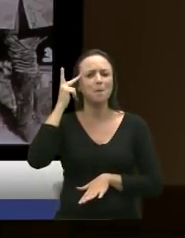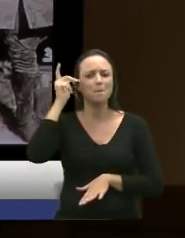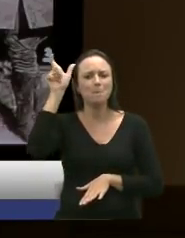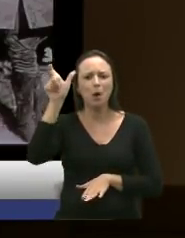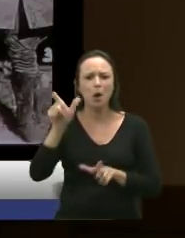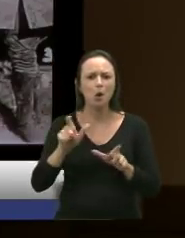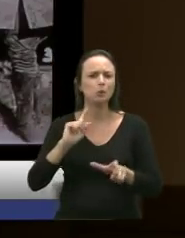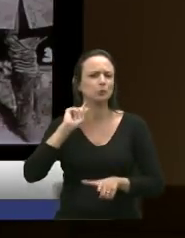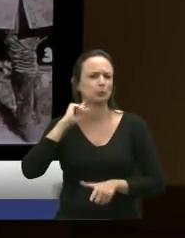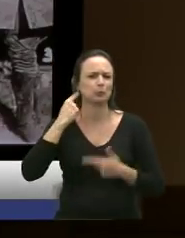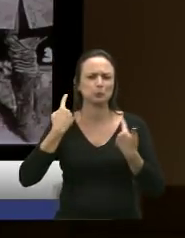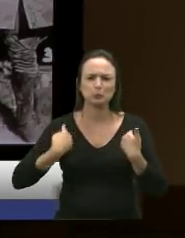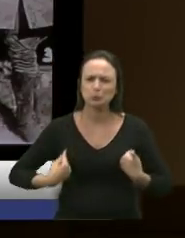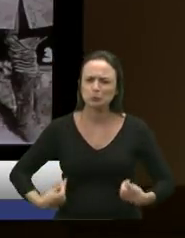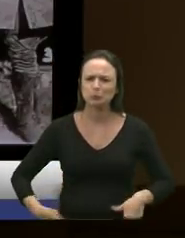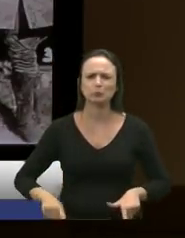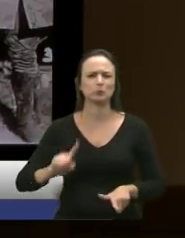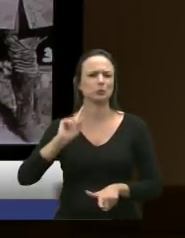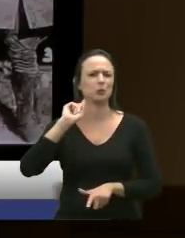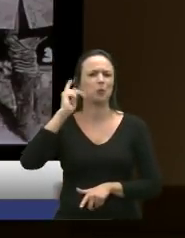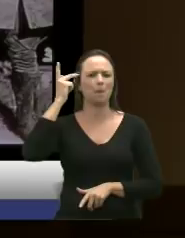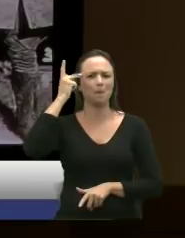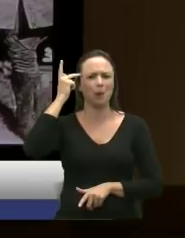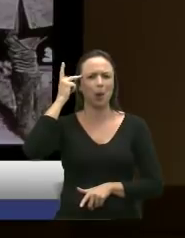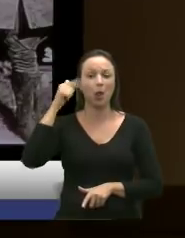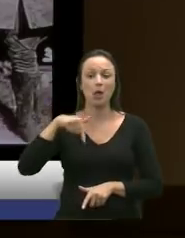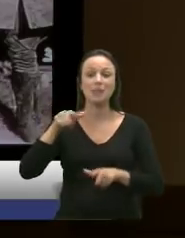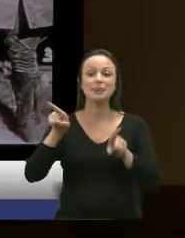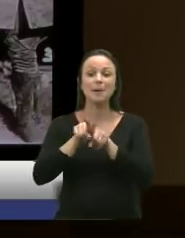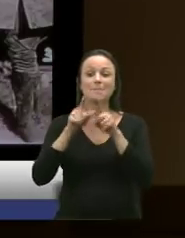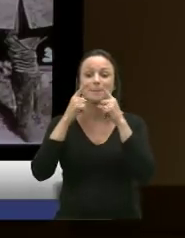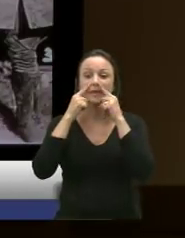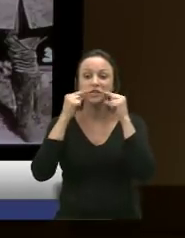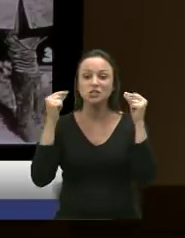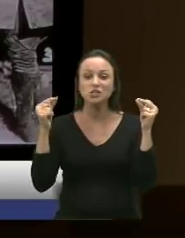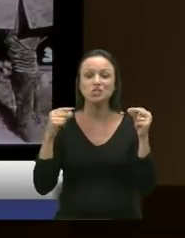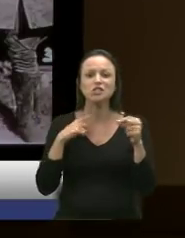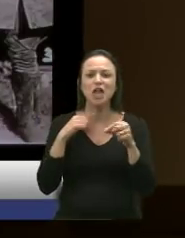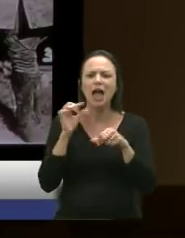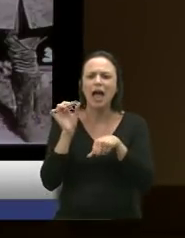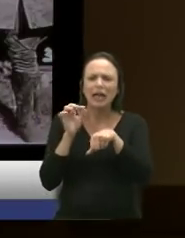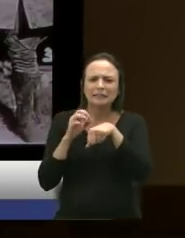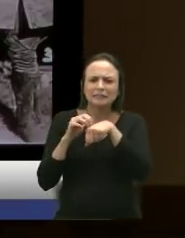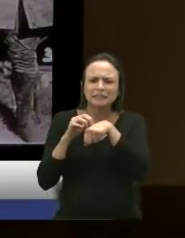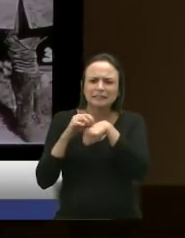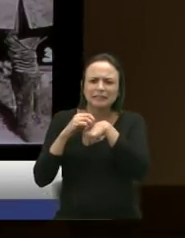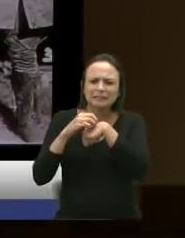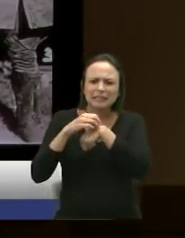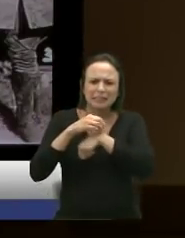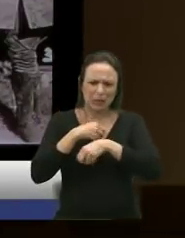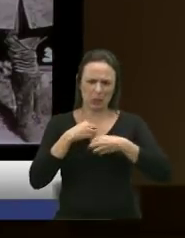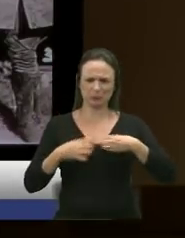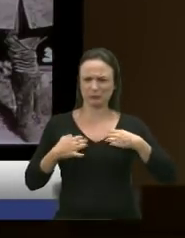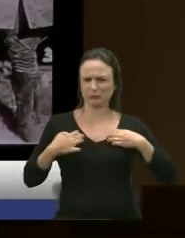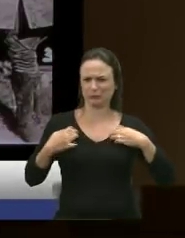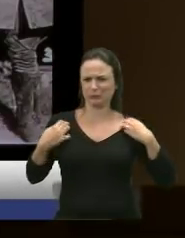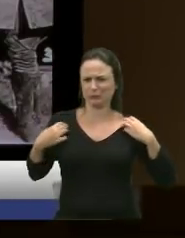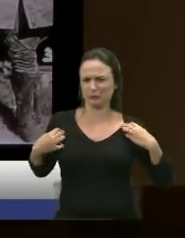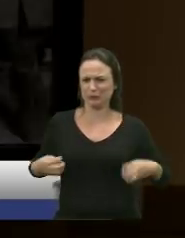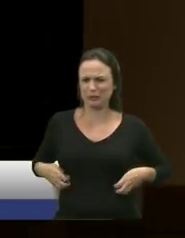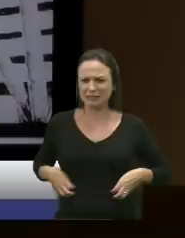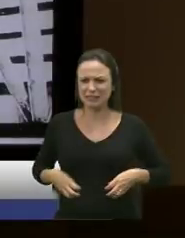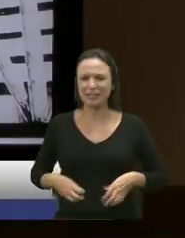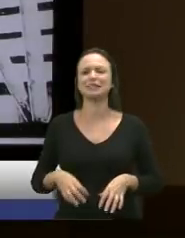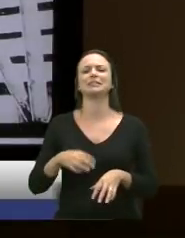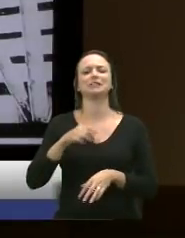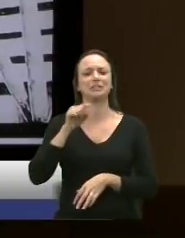se sujaram. Os paulistas de Jaú tinham um problema de carrapatinho que entrava por dentro da farda.